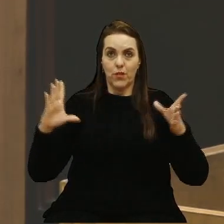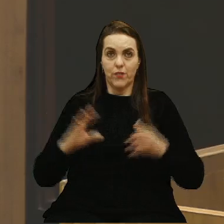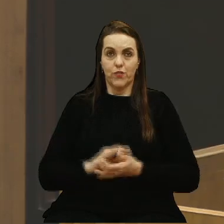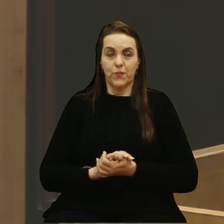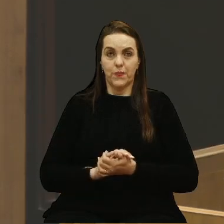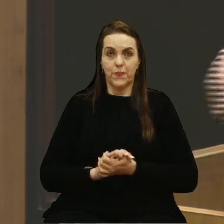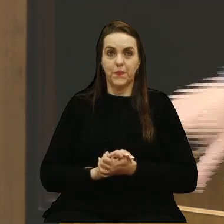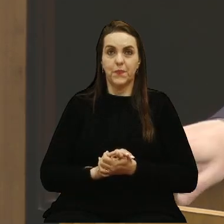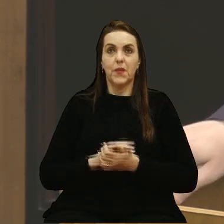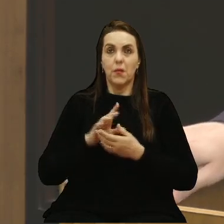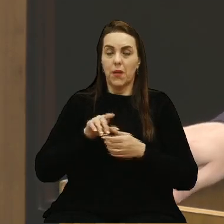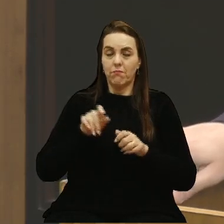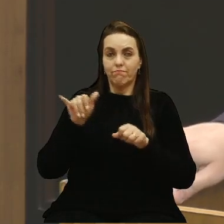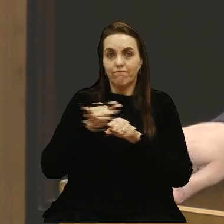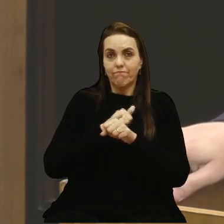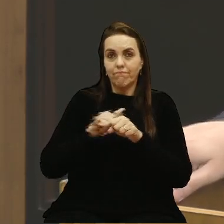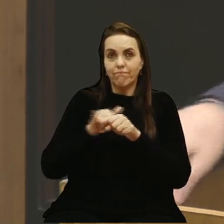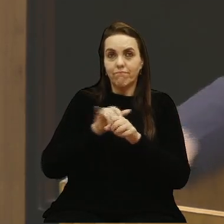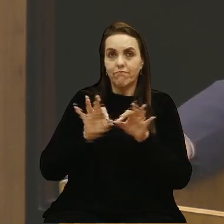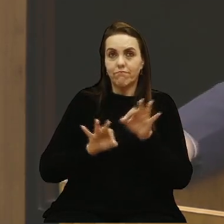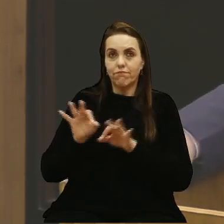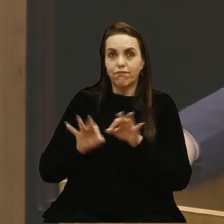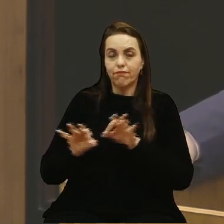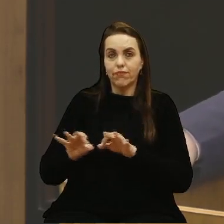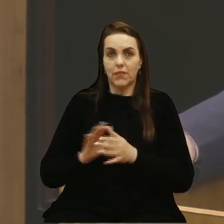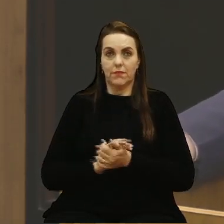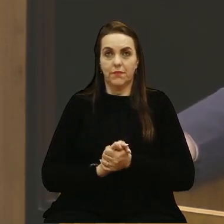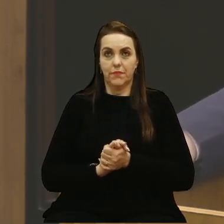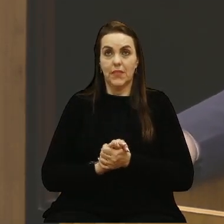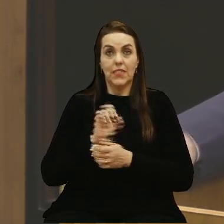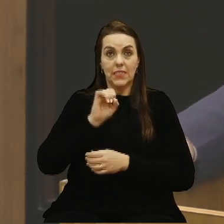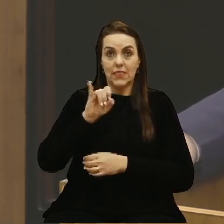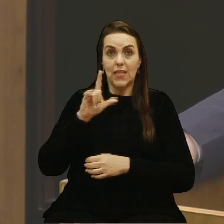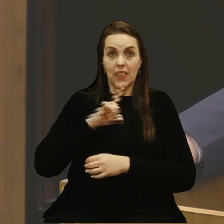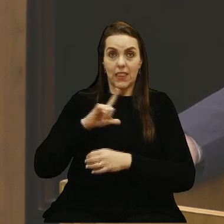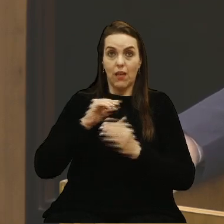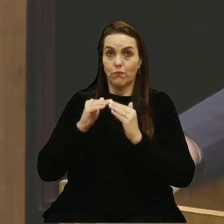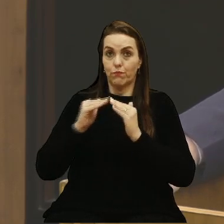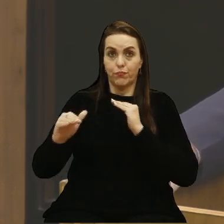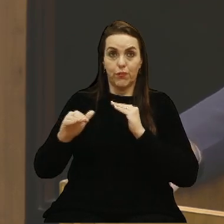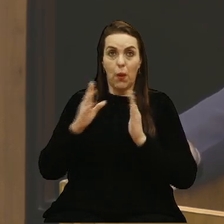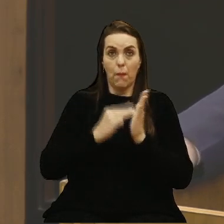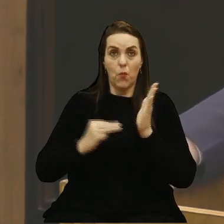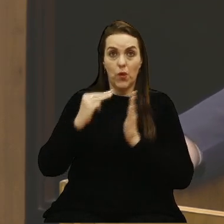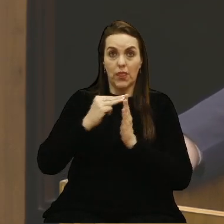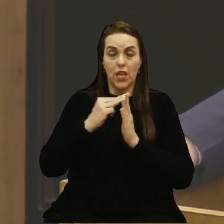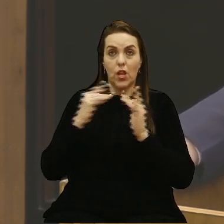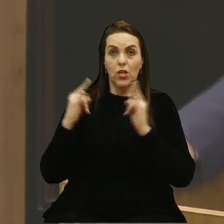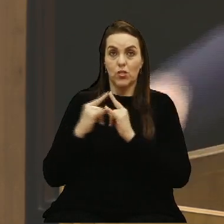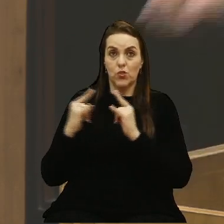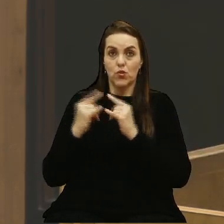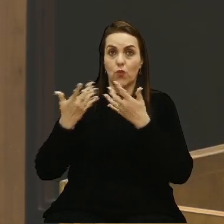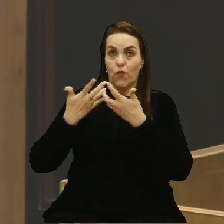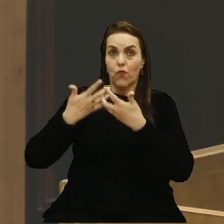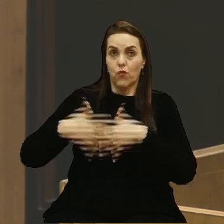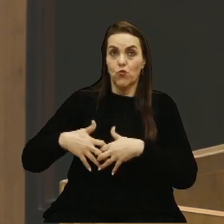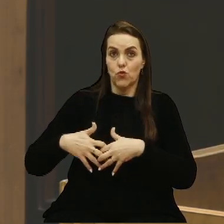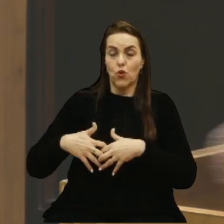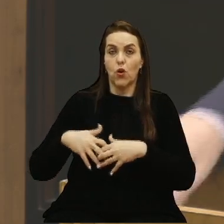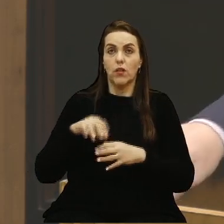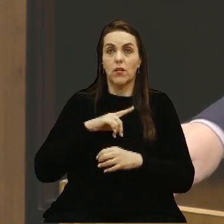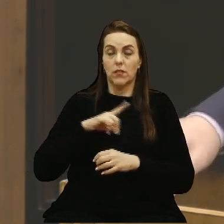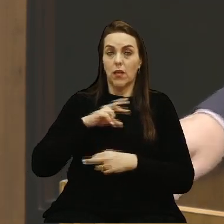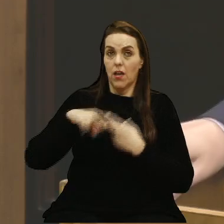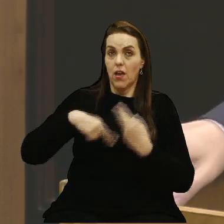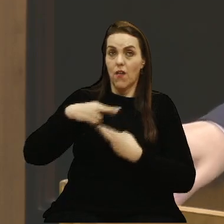para aperfeiçoar esse sistema democrático. Se nós temos divergência do modelo que as instituições funcionam, que nós reformemos